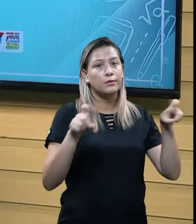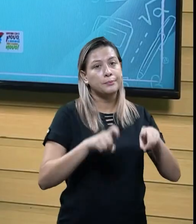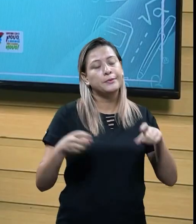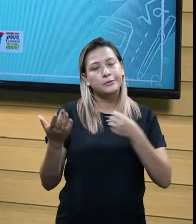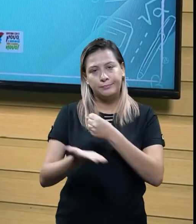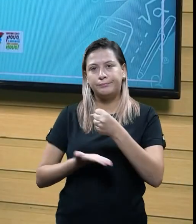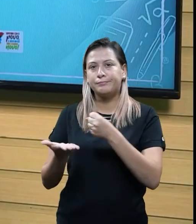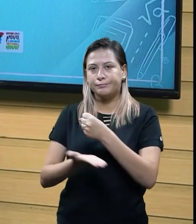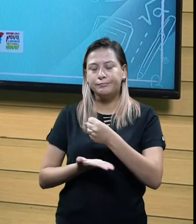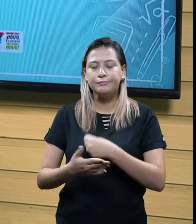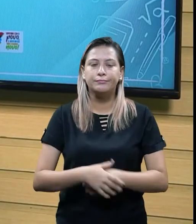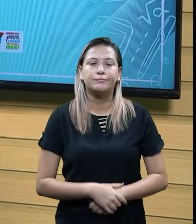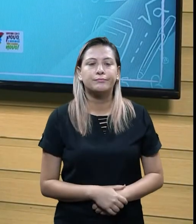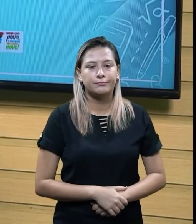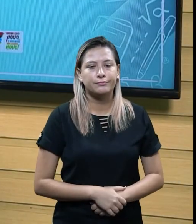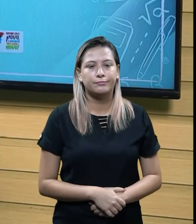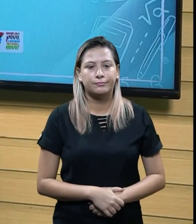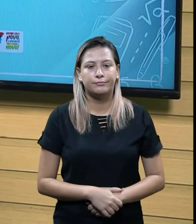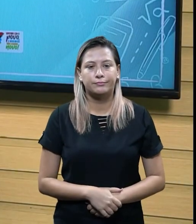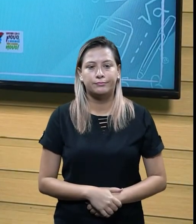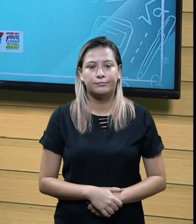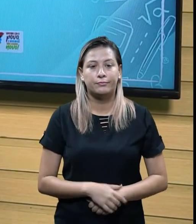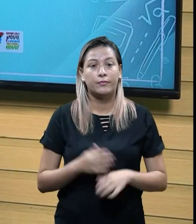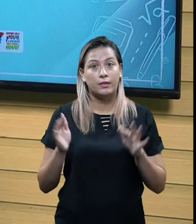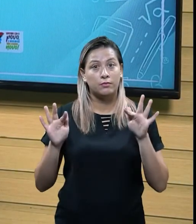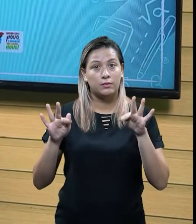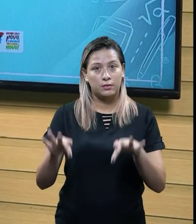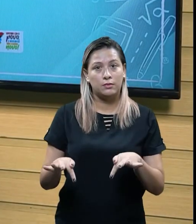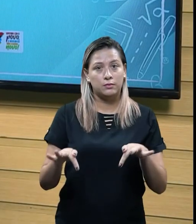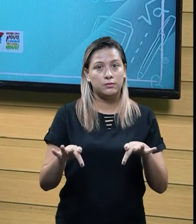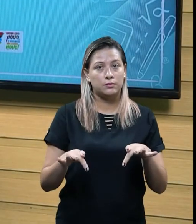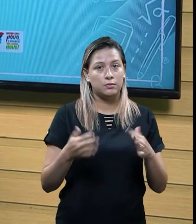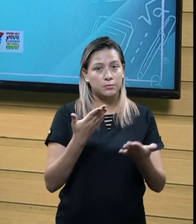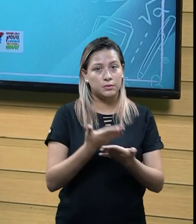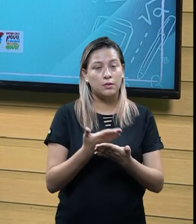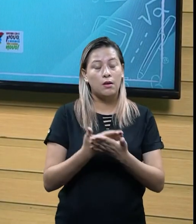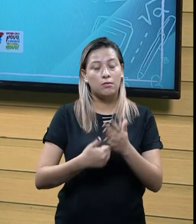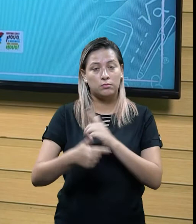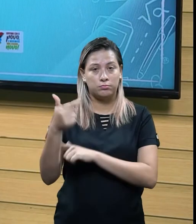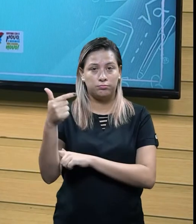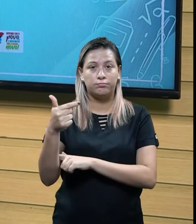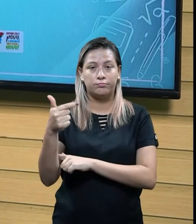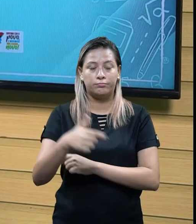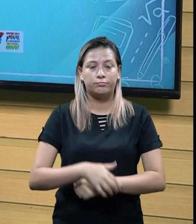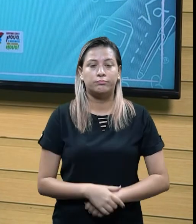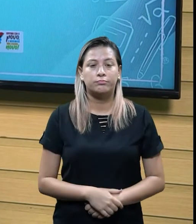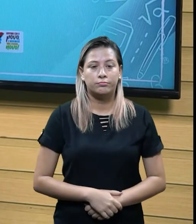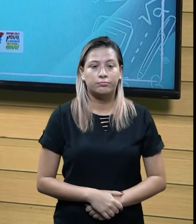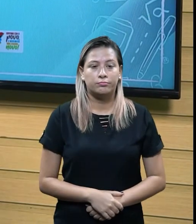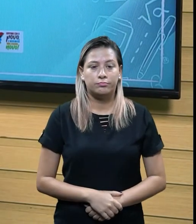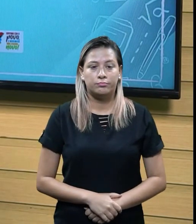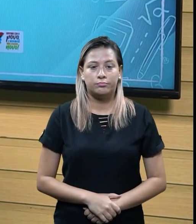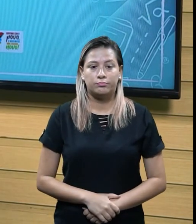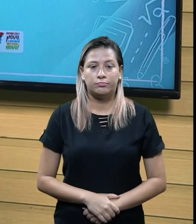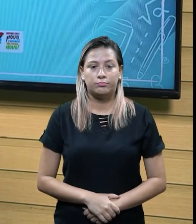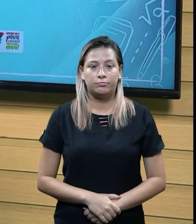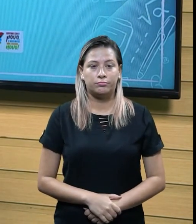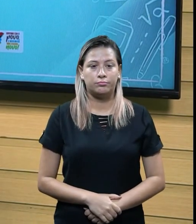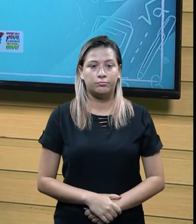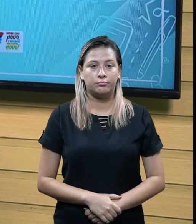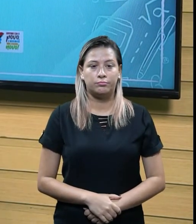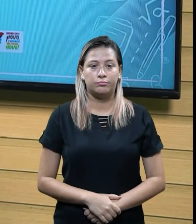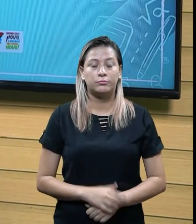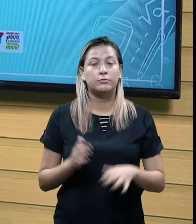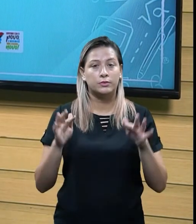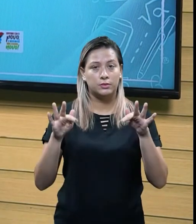informática básica, tá? A gente encerra a segunda parte, a aula 2 de informática básica, e também a